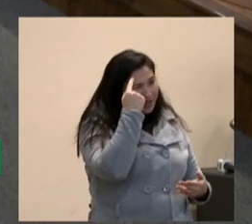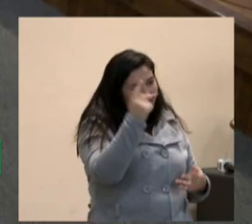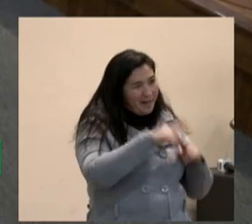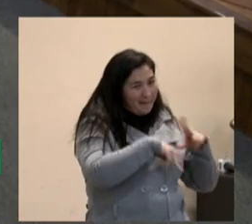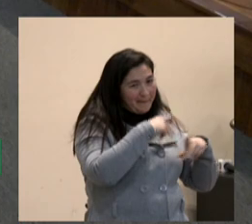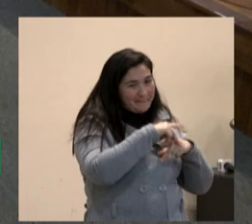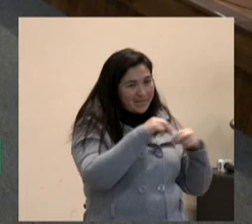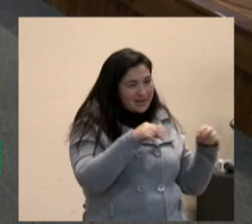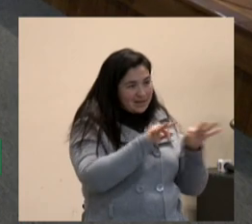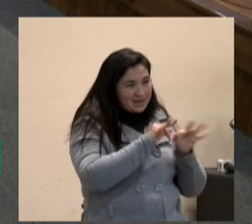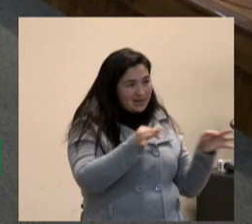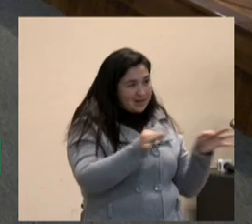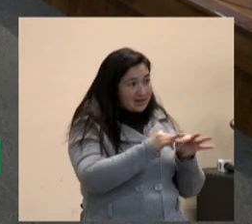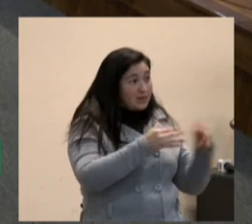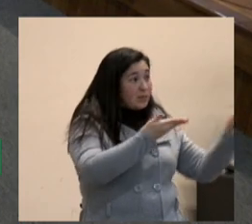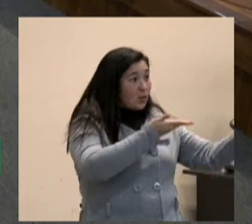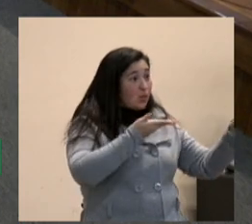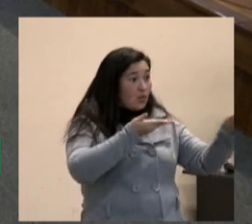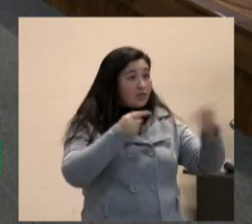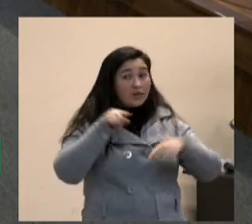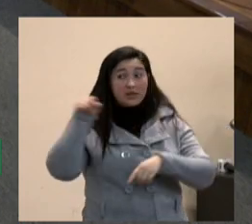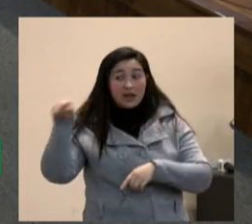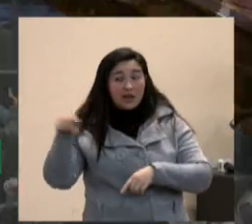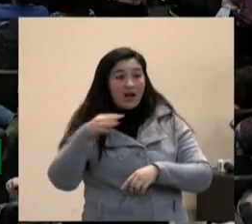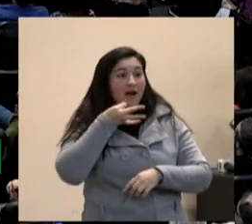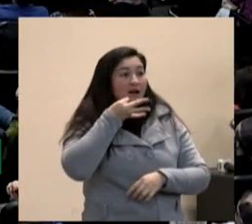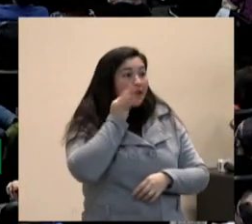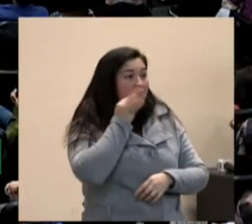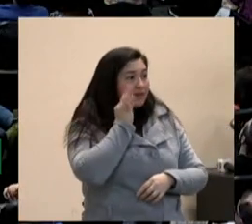todos já na sequência para o café, que já está servido também.